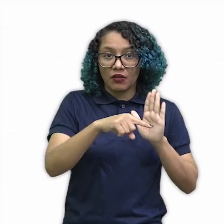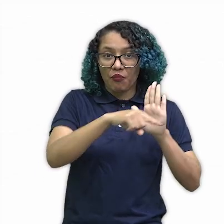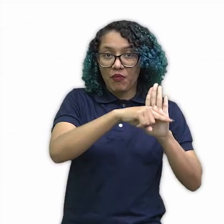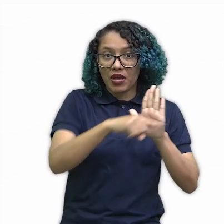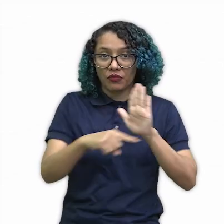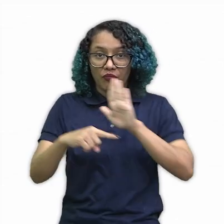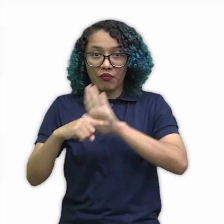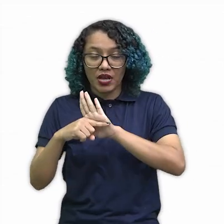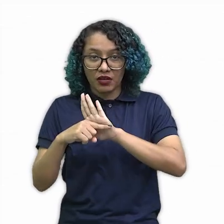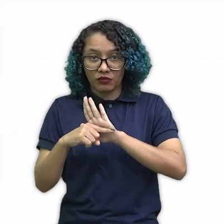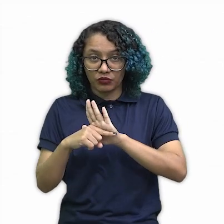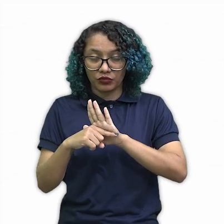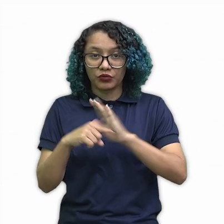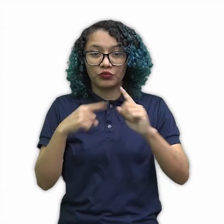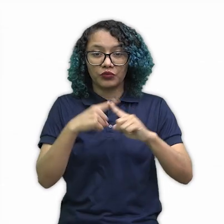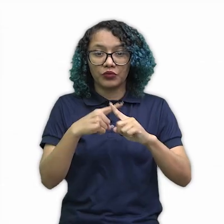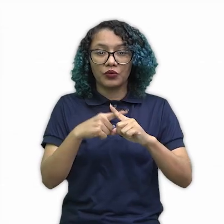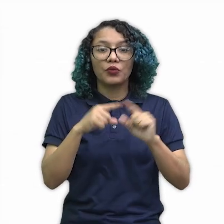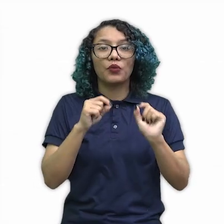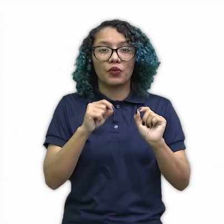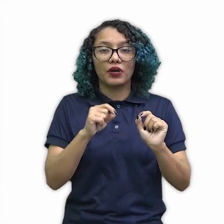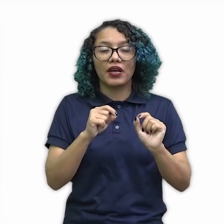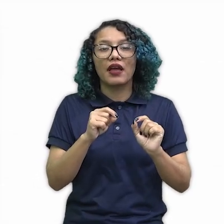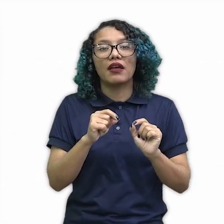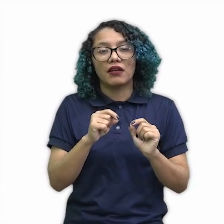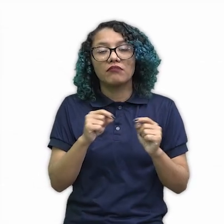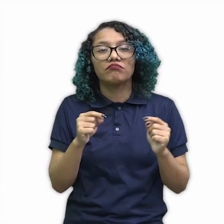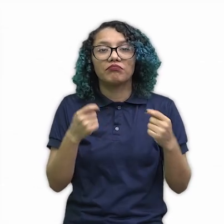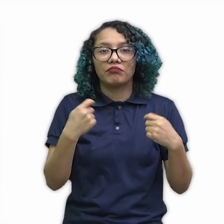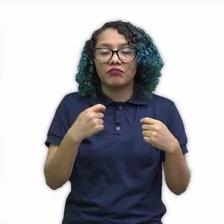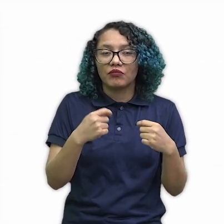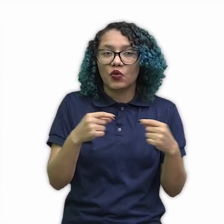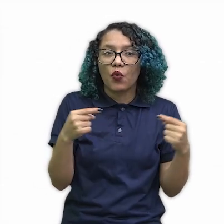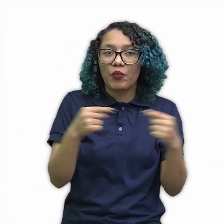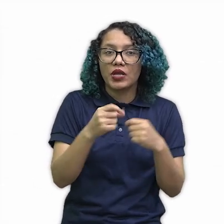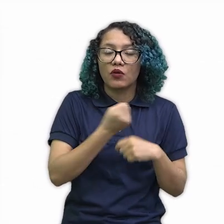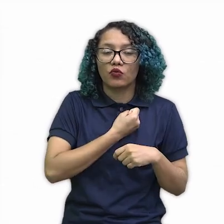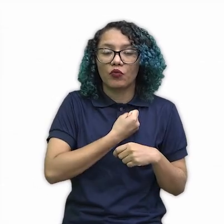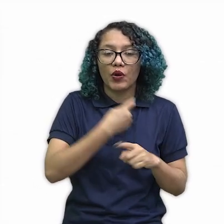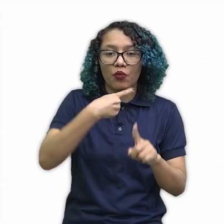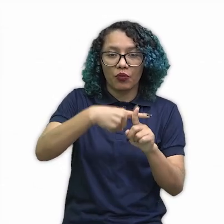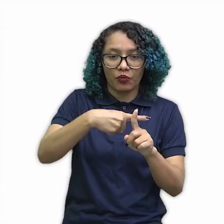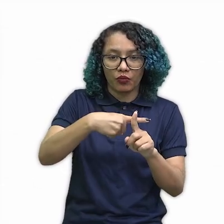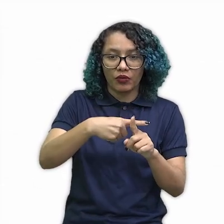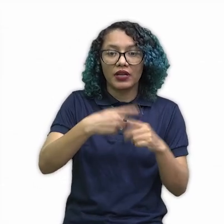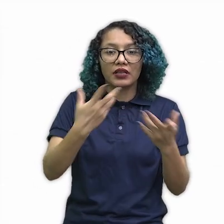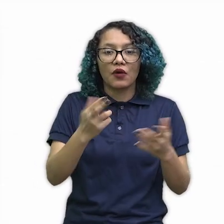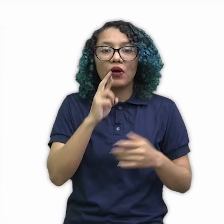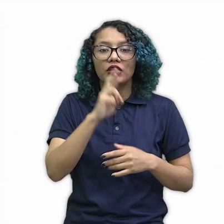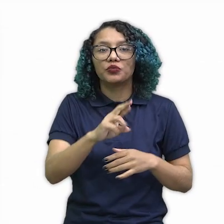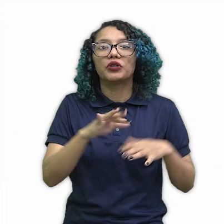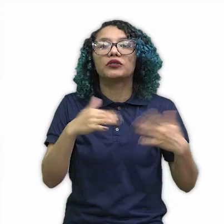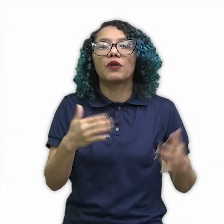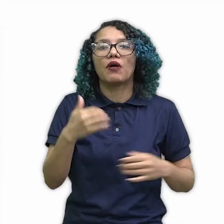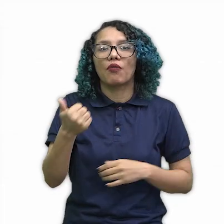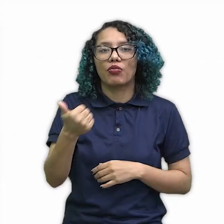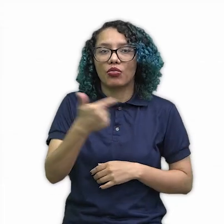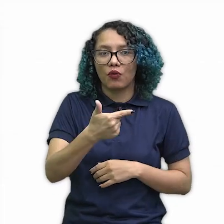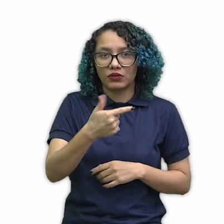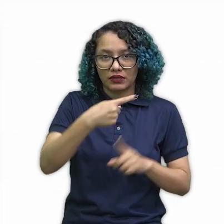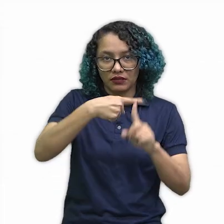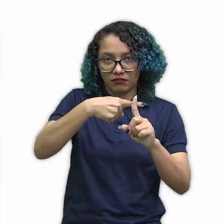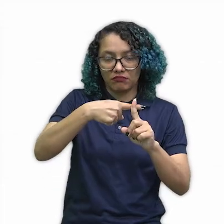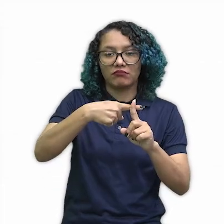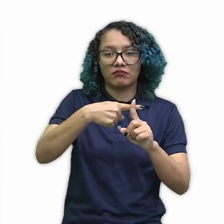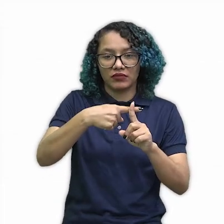que resulta, obviamente, num valor positivo. Então, por isso que o segundo elemento aí, ó, é 12 positivo, tá?